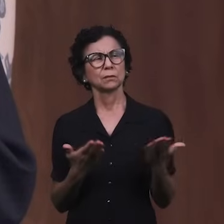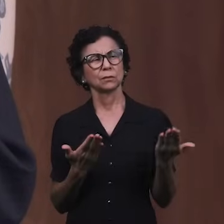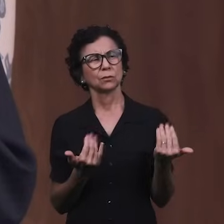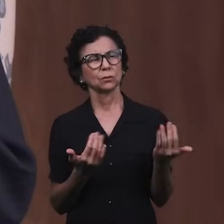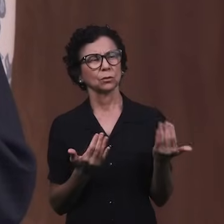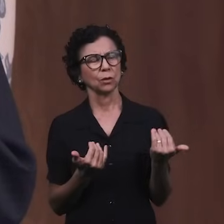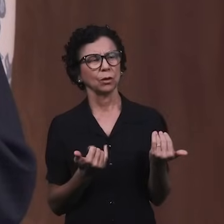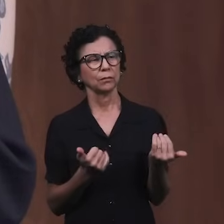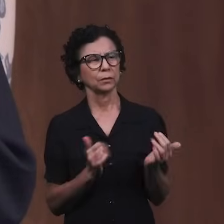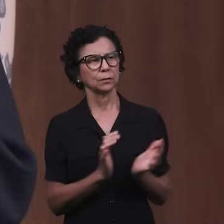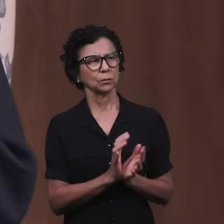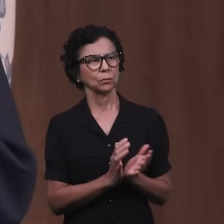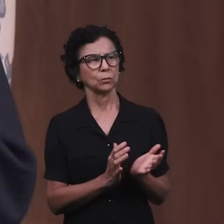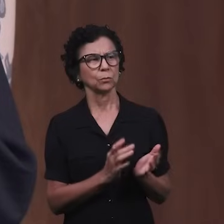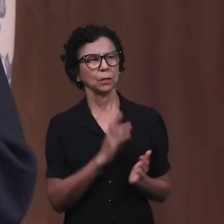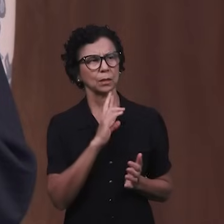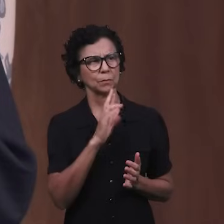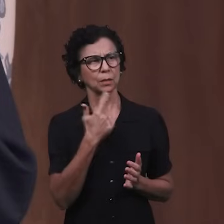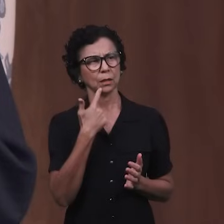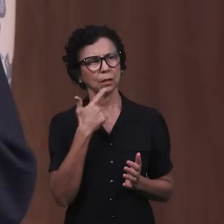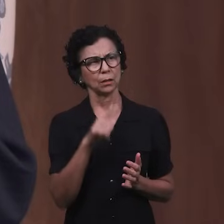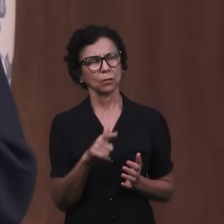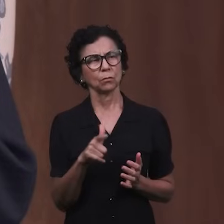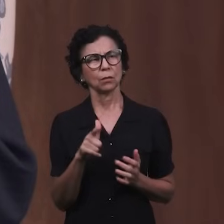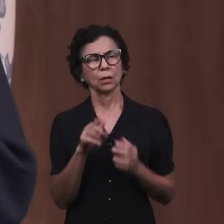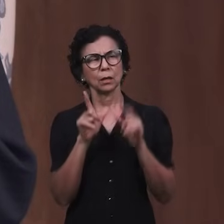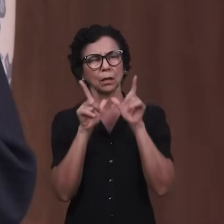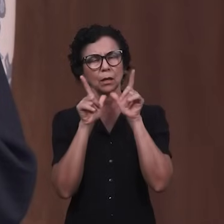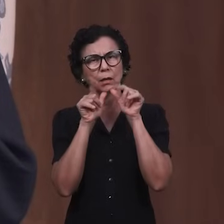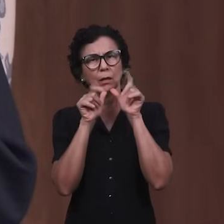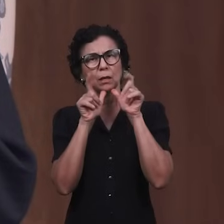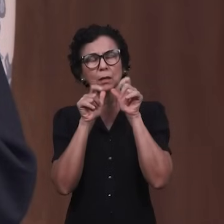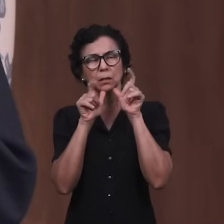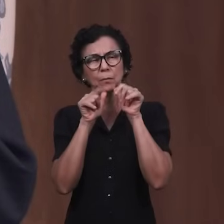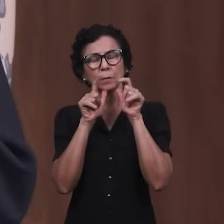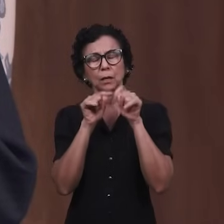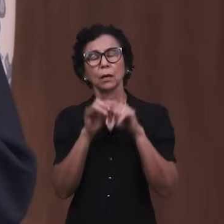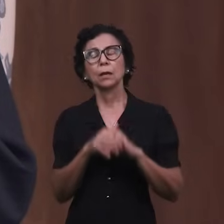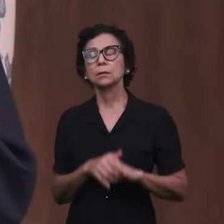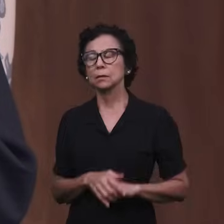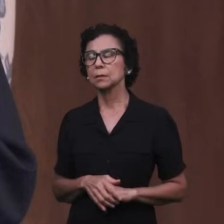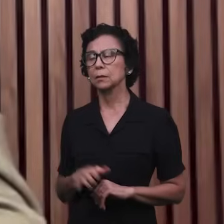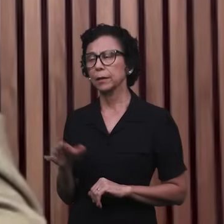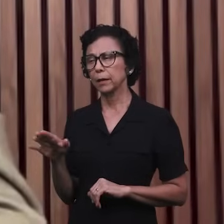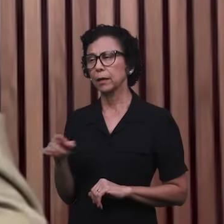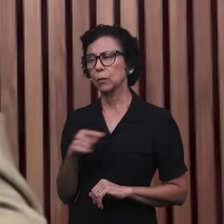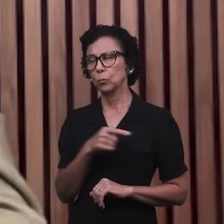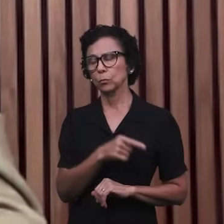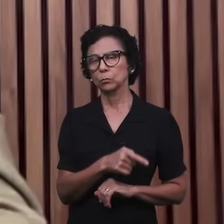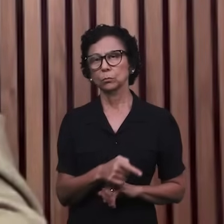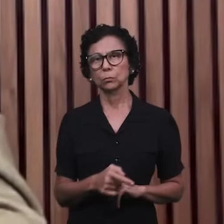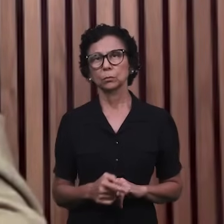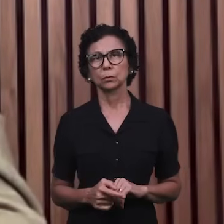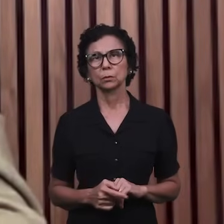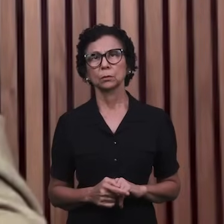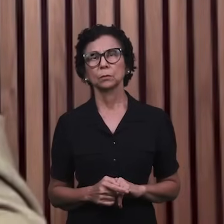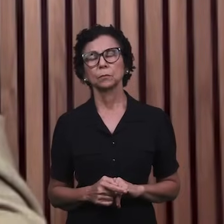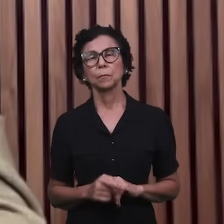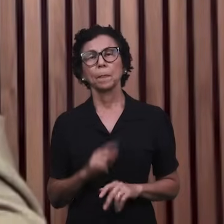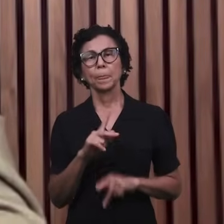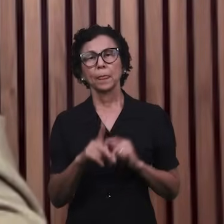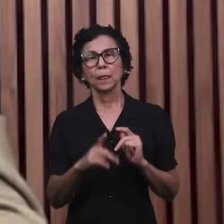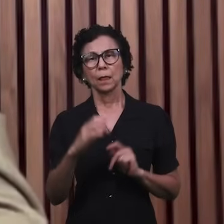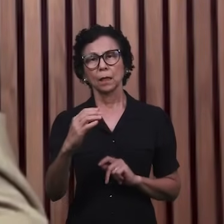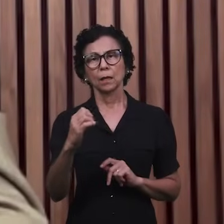Os jovens responderam em aramaico. Foi quando os